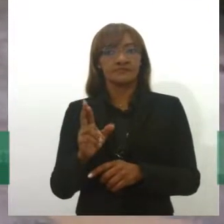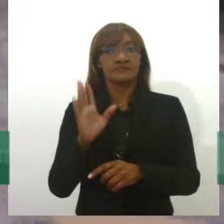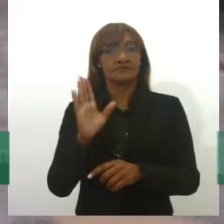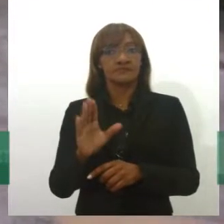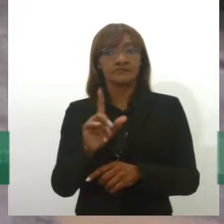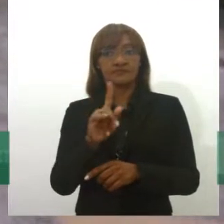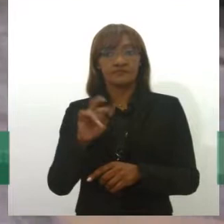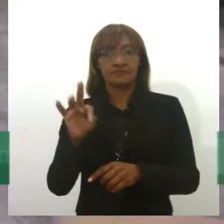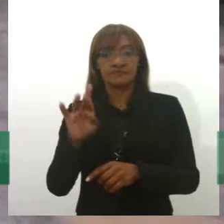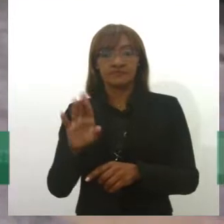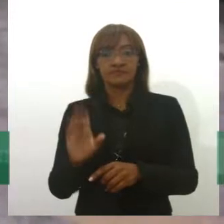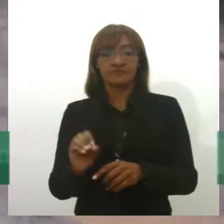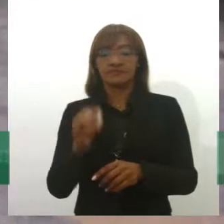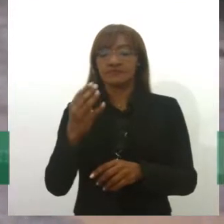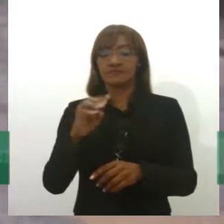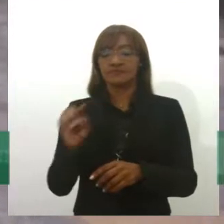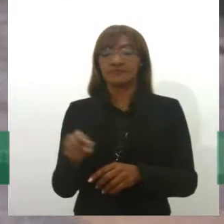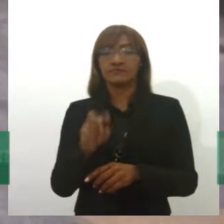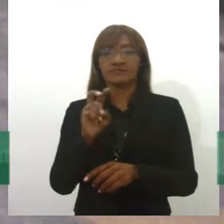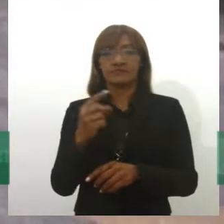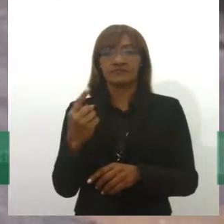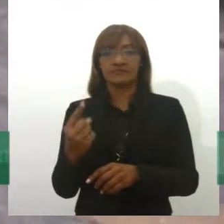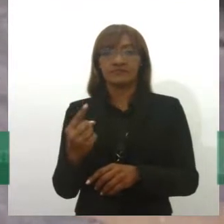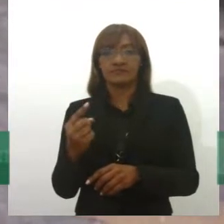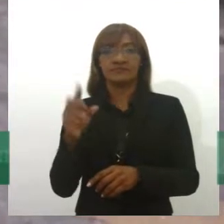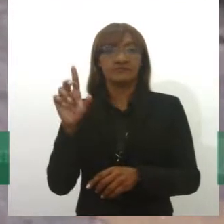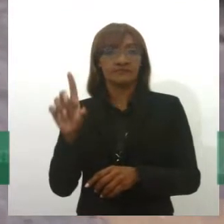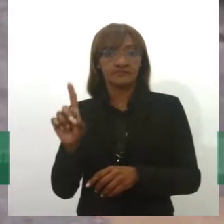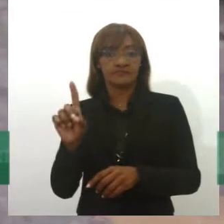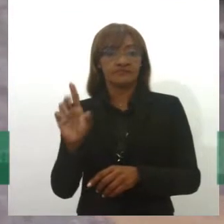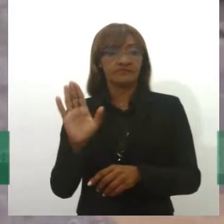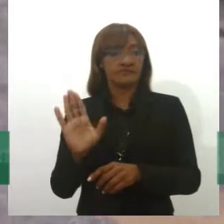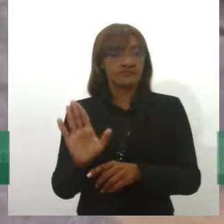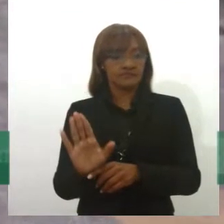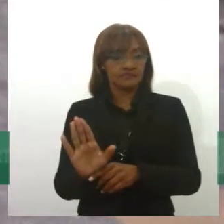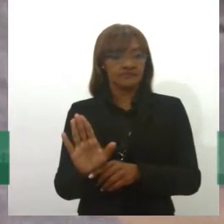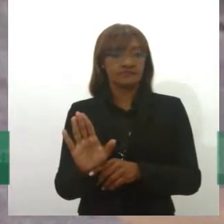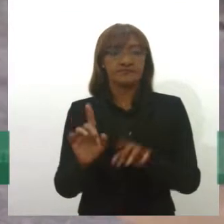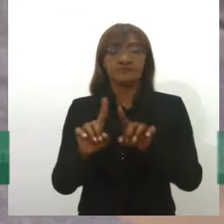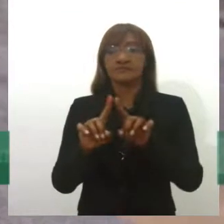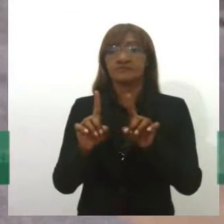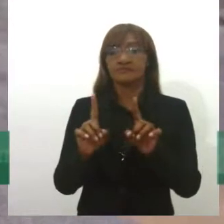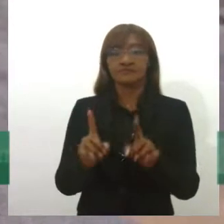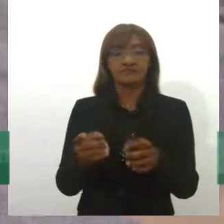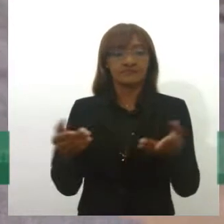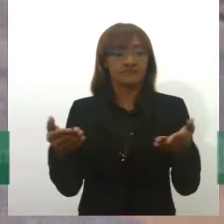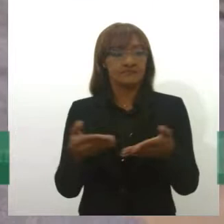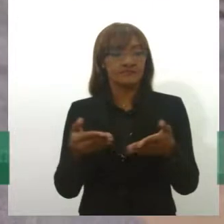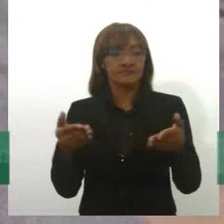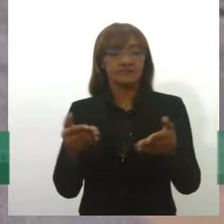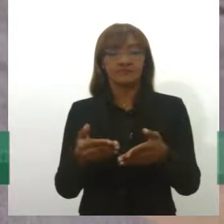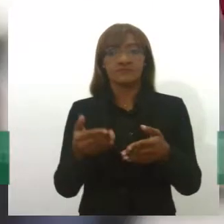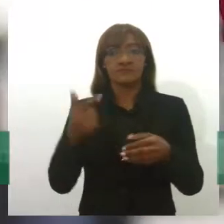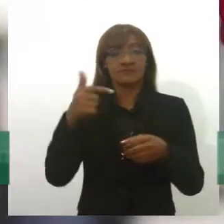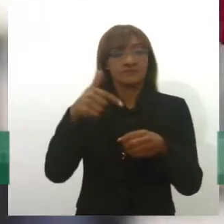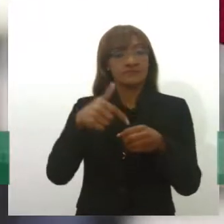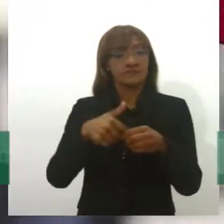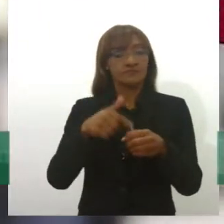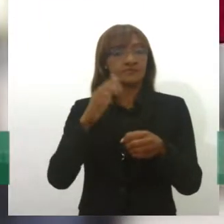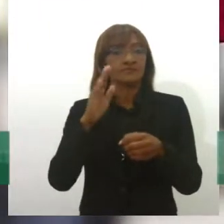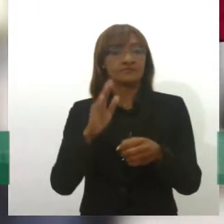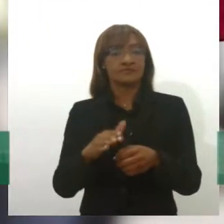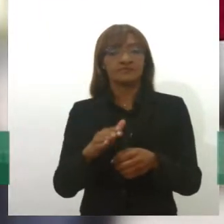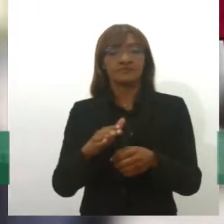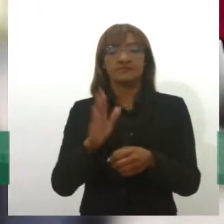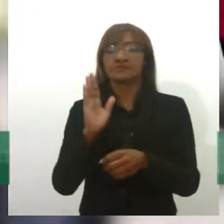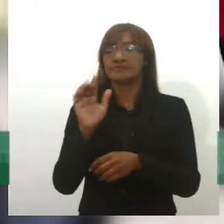e de R$ 4,51 para o diesel. No entanto, o valor da gasolina na bomba ultrapassa a